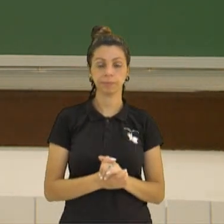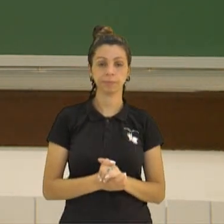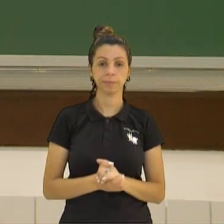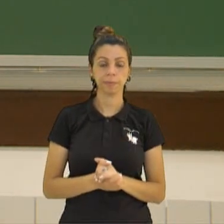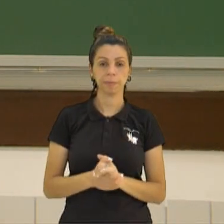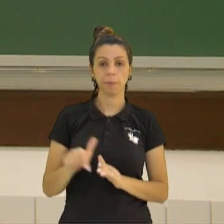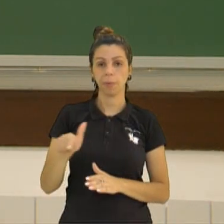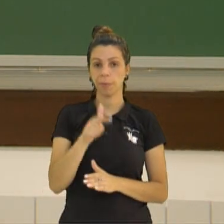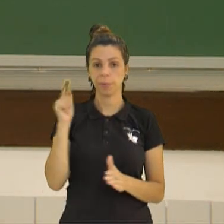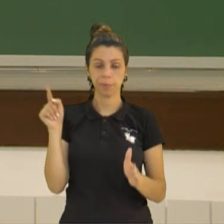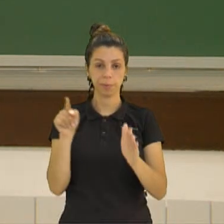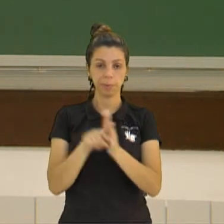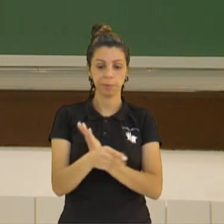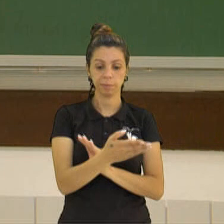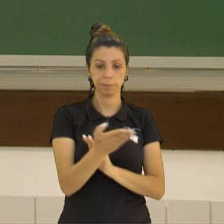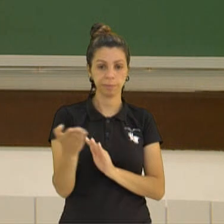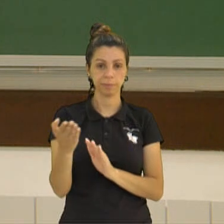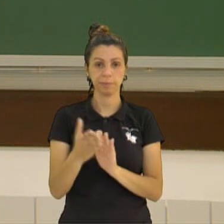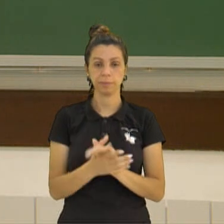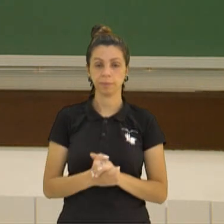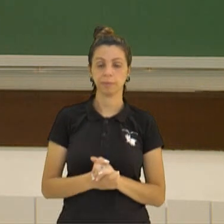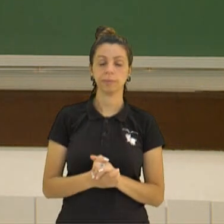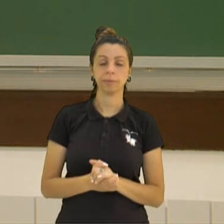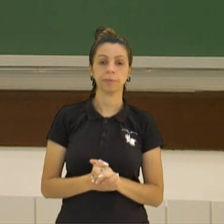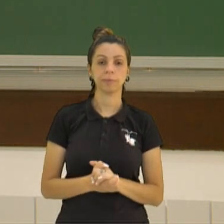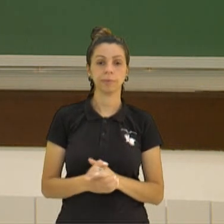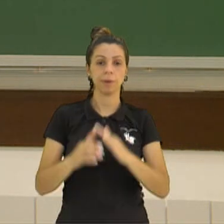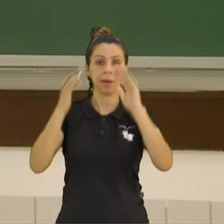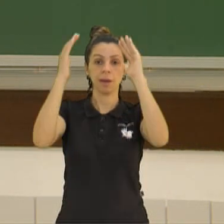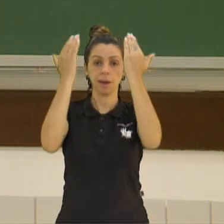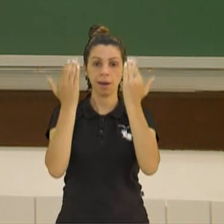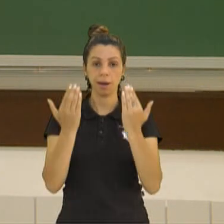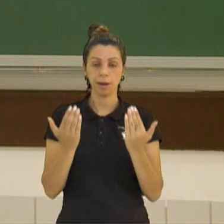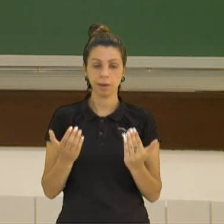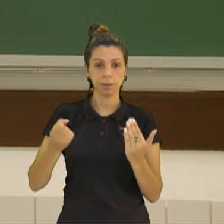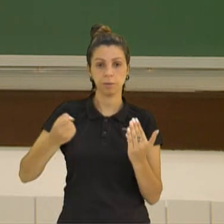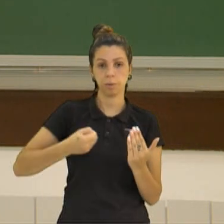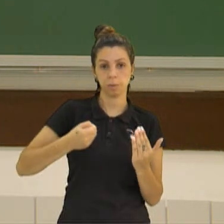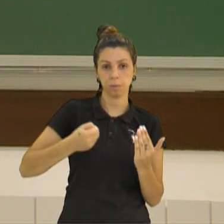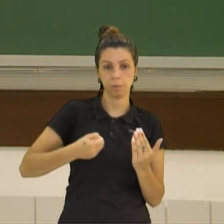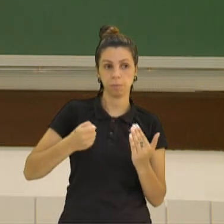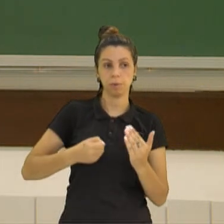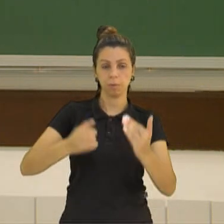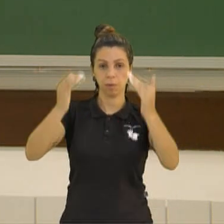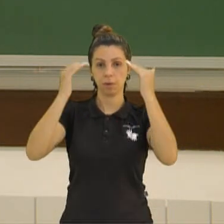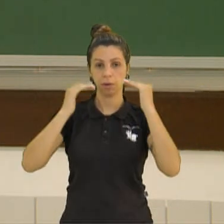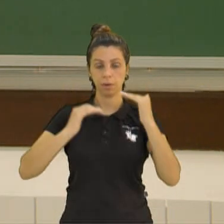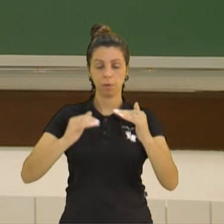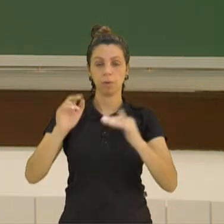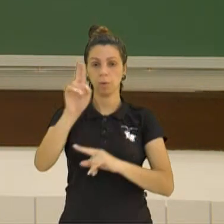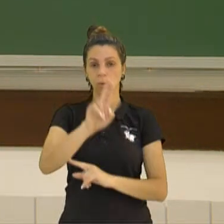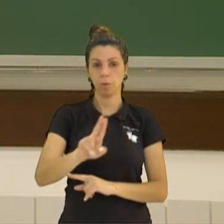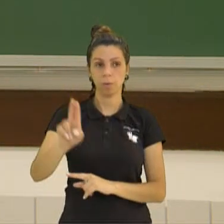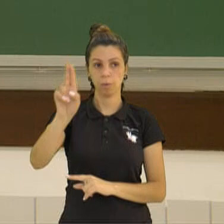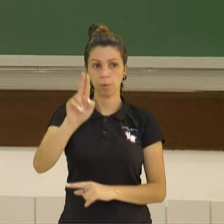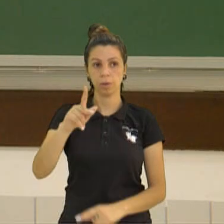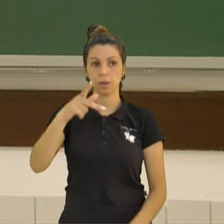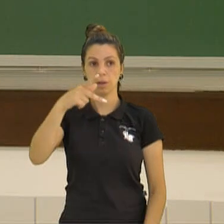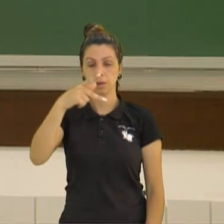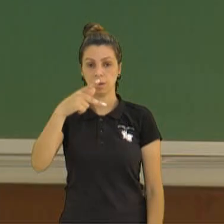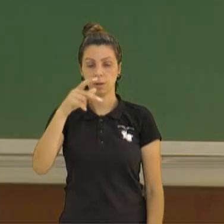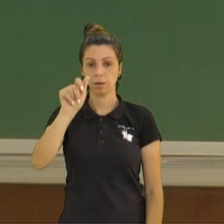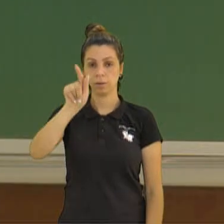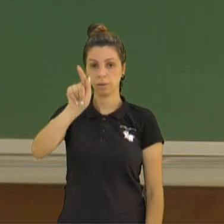Tem um outro quiz aqui para você. Analise as grandezas abaixo e use as siglas GDP. Adivinha para